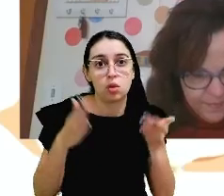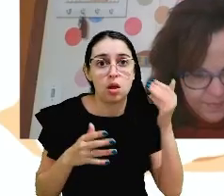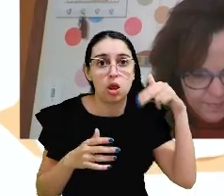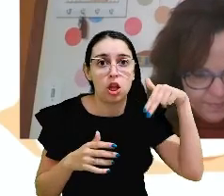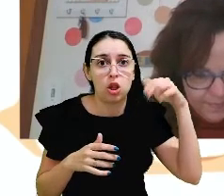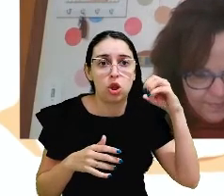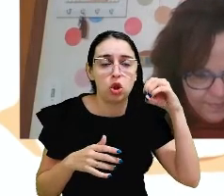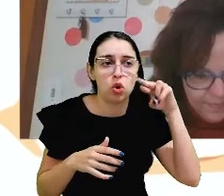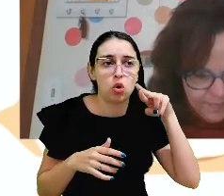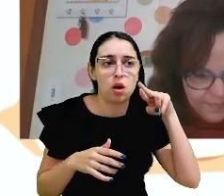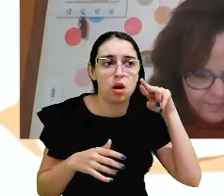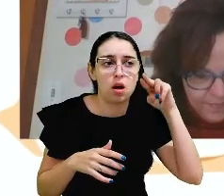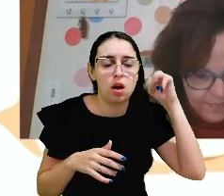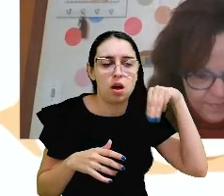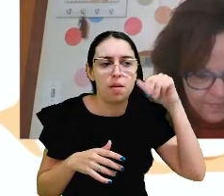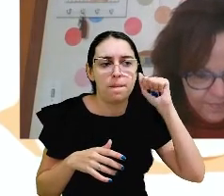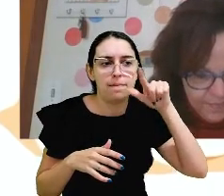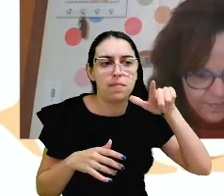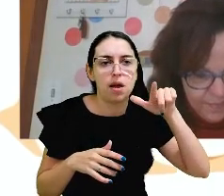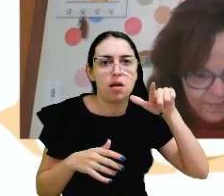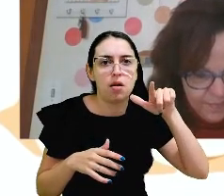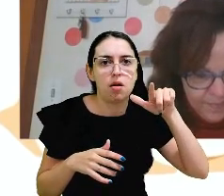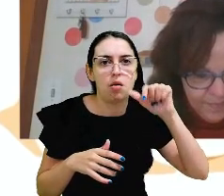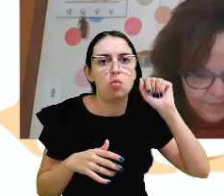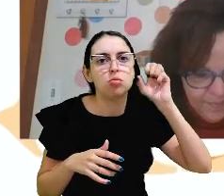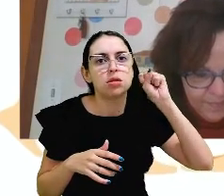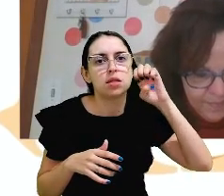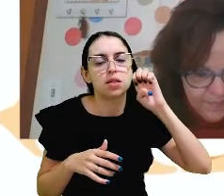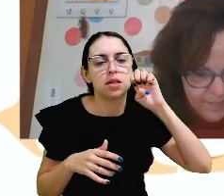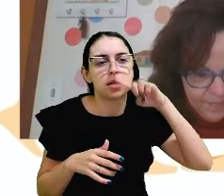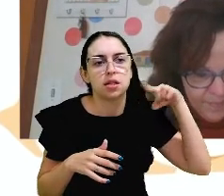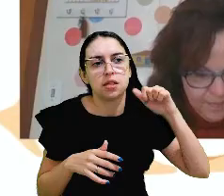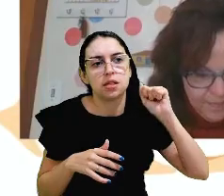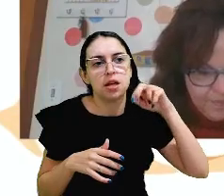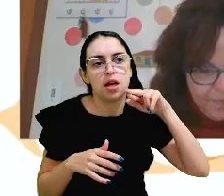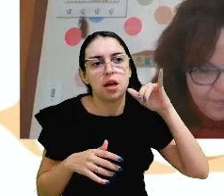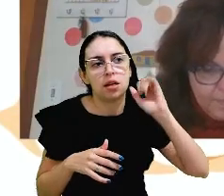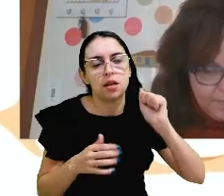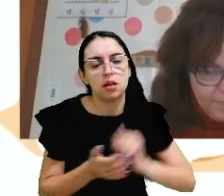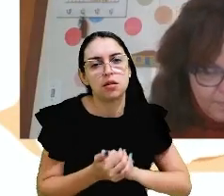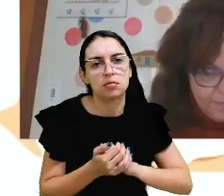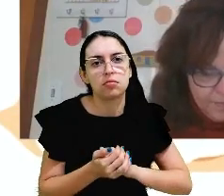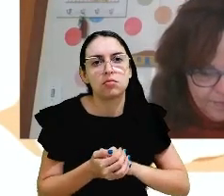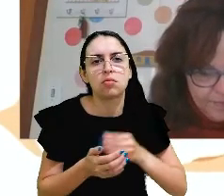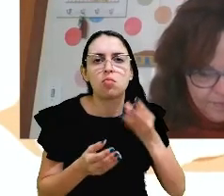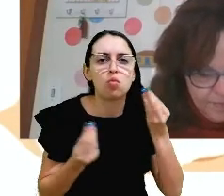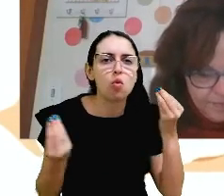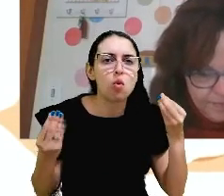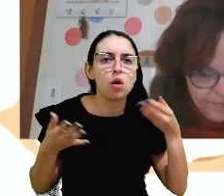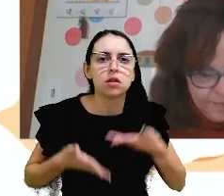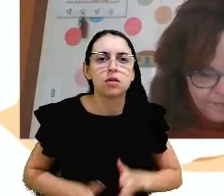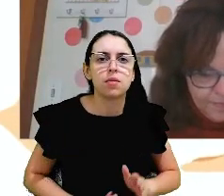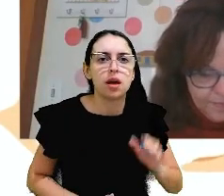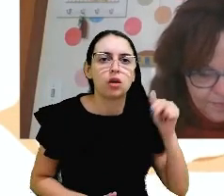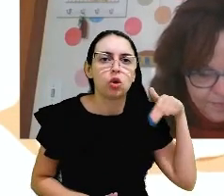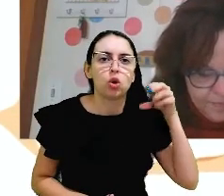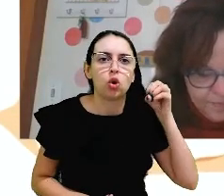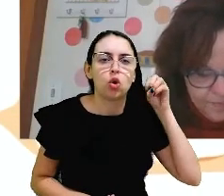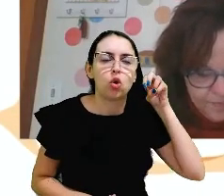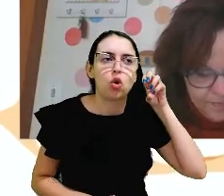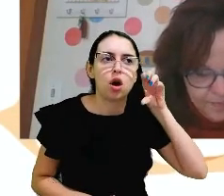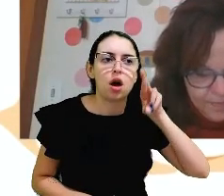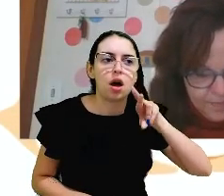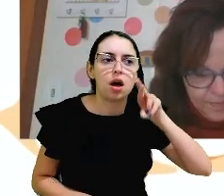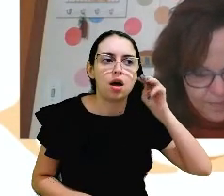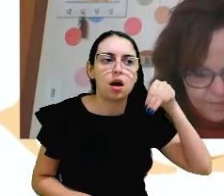Brasil, e a gente olha pelo tipo de estabelecimento, a gente vê que a grande maioria dos partos normais, ele ocorre dentro do